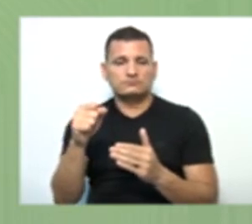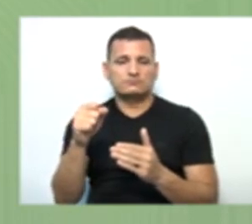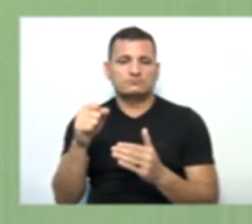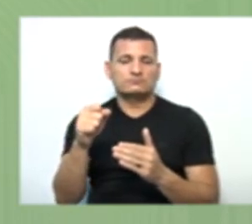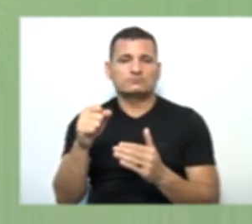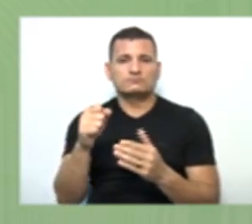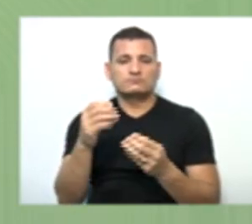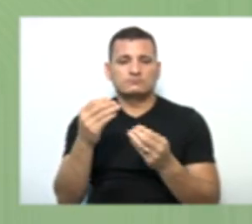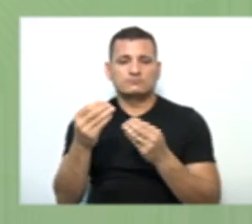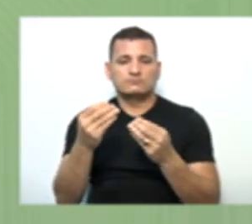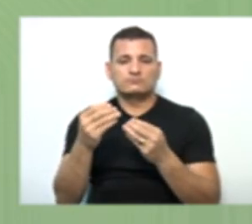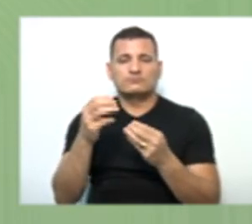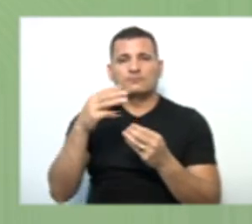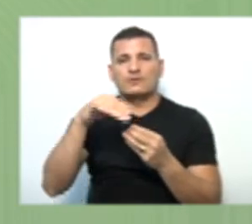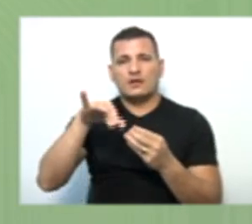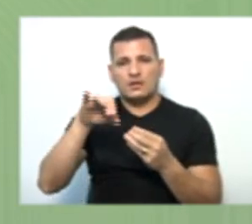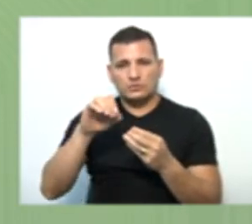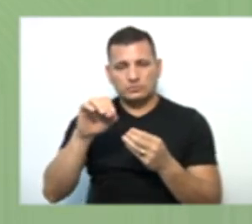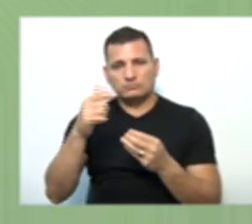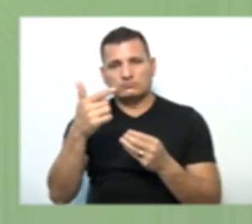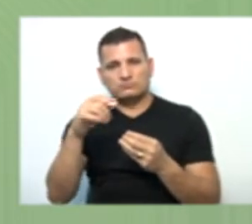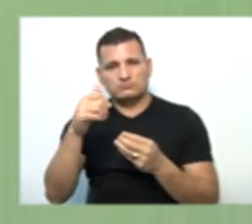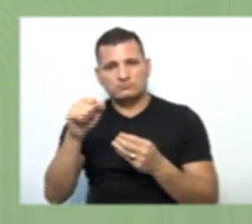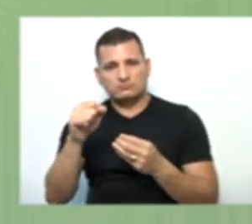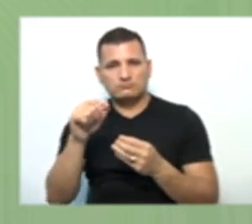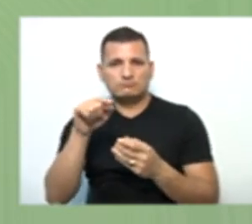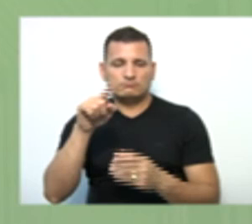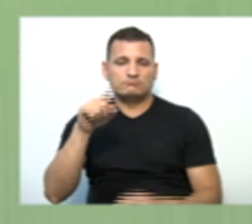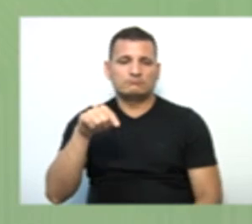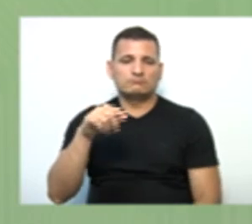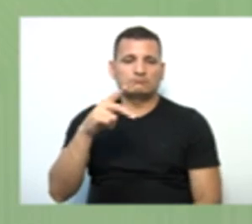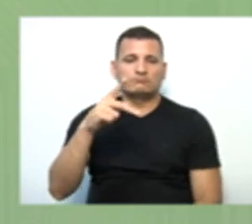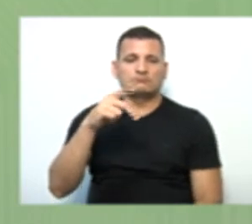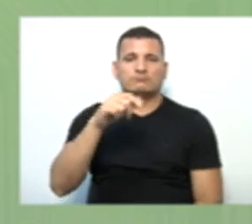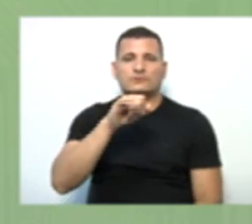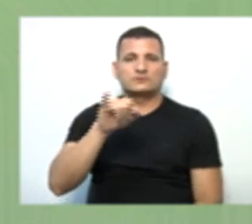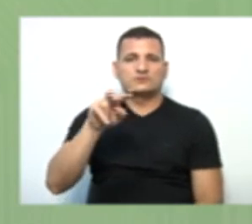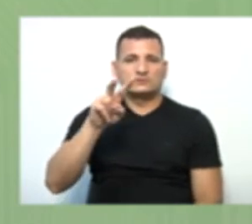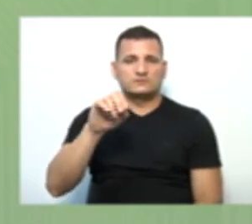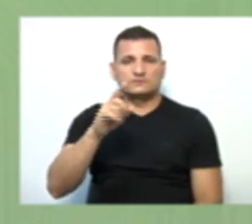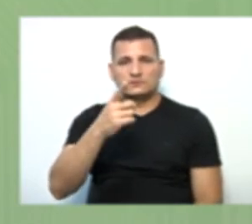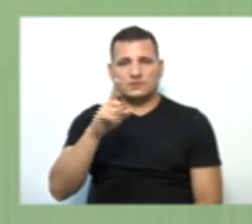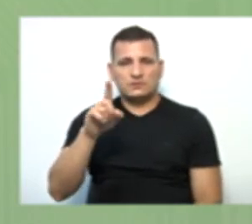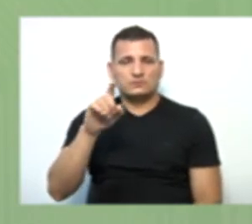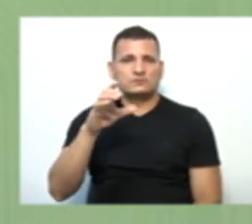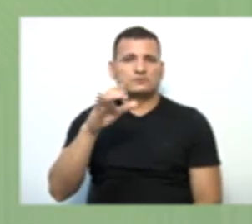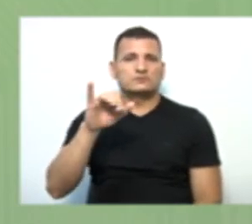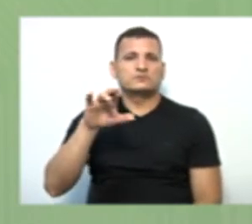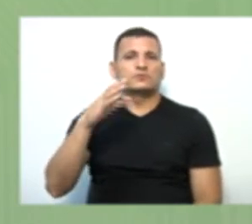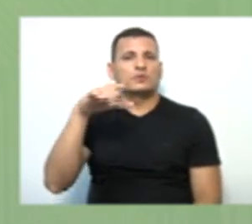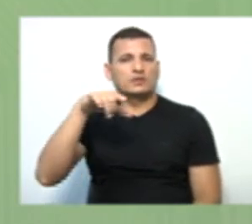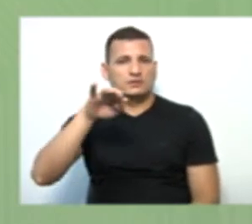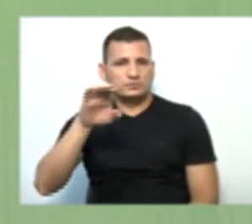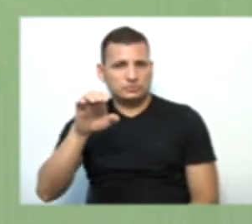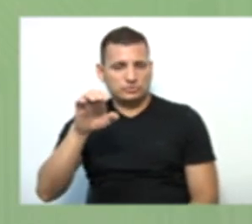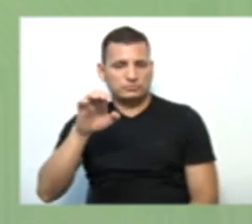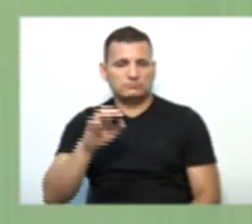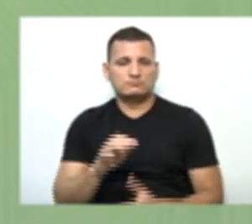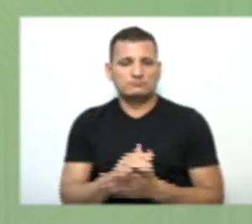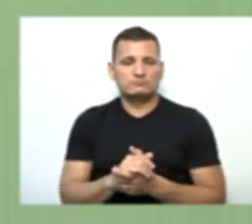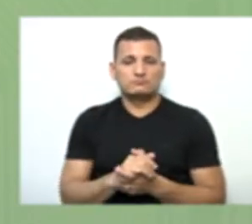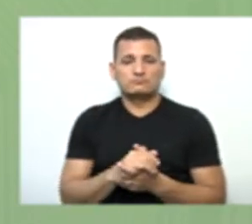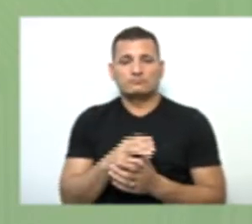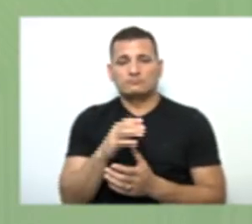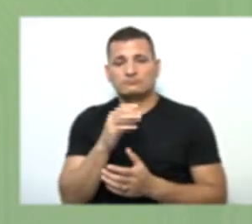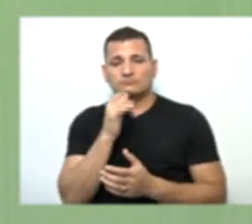passivo circulante essa questão. Portanto, a letra E é falsa. Ela seria verdadeira o quê? Se